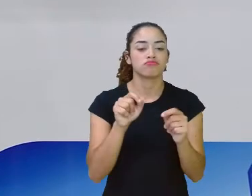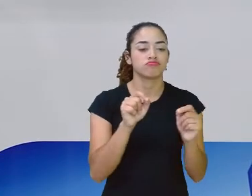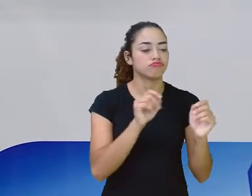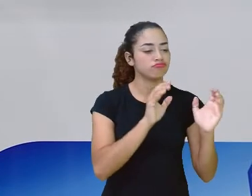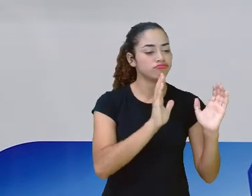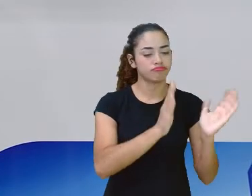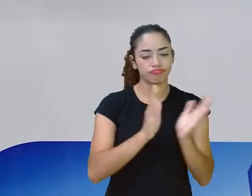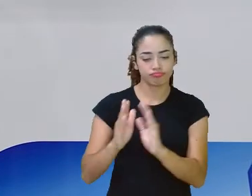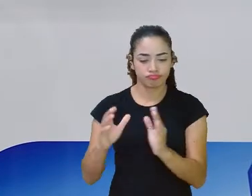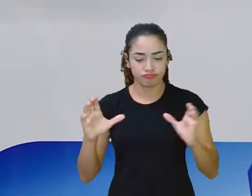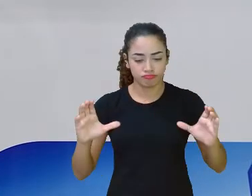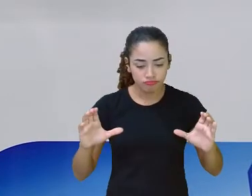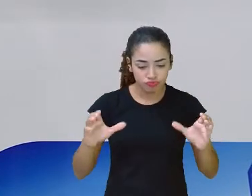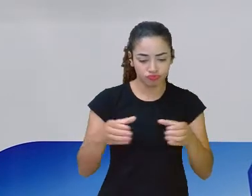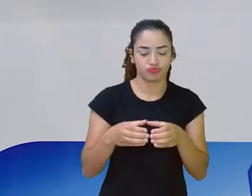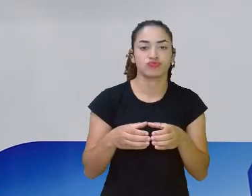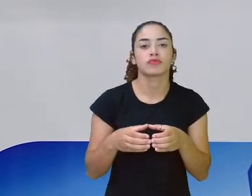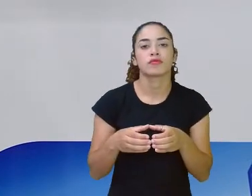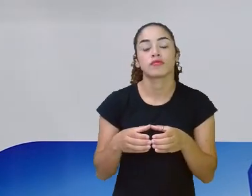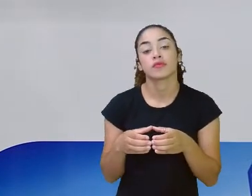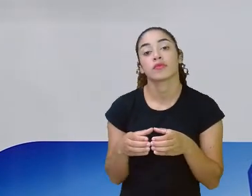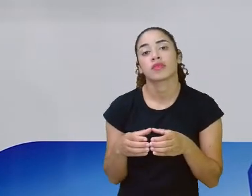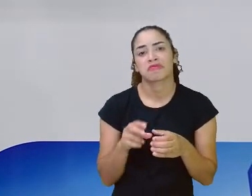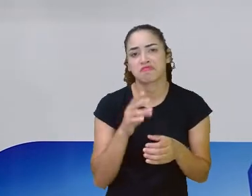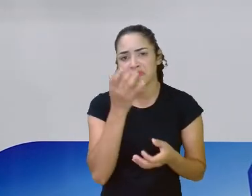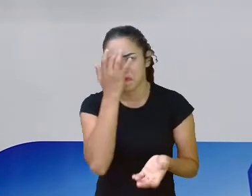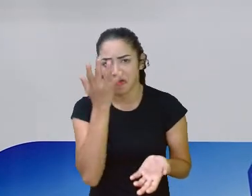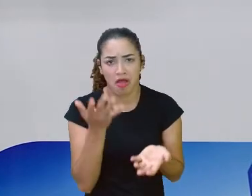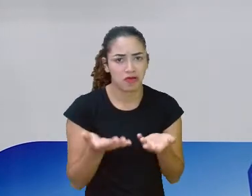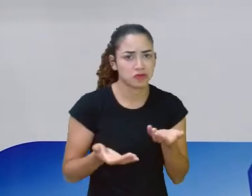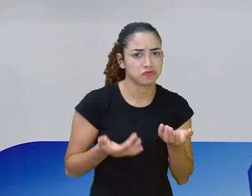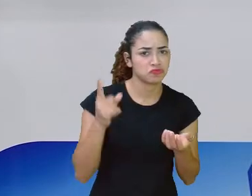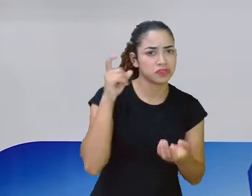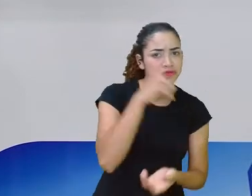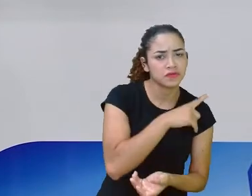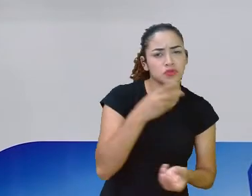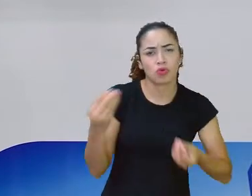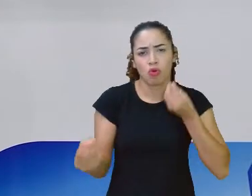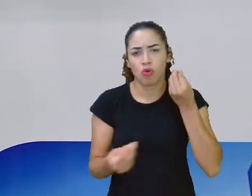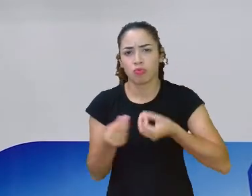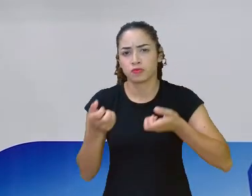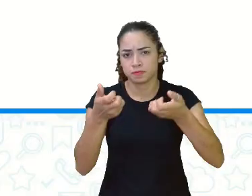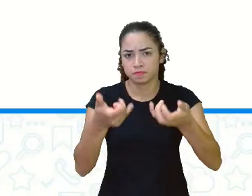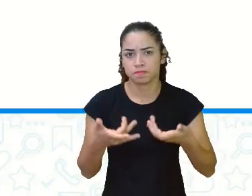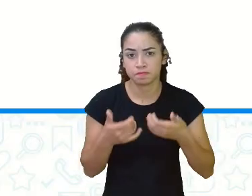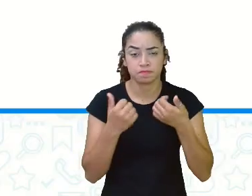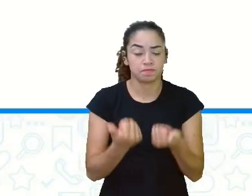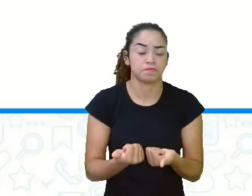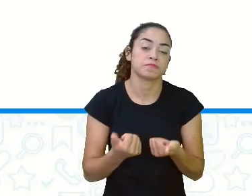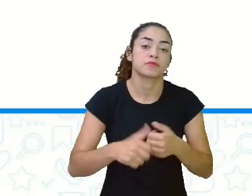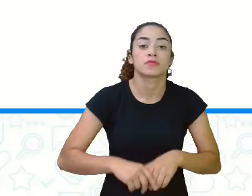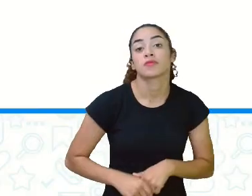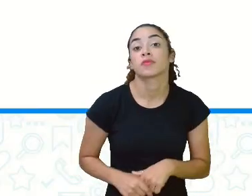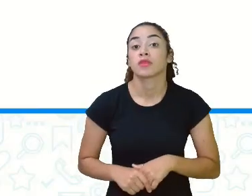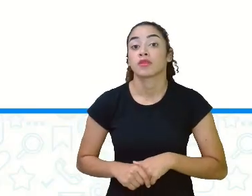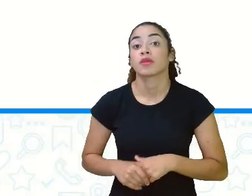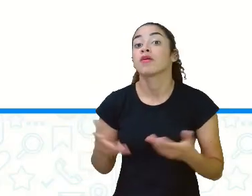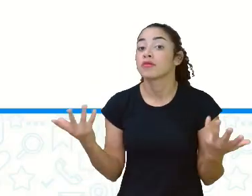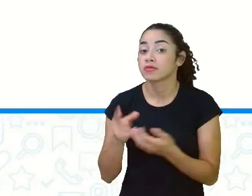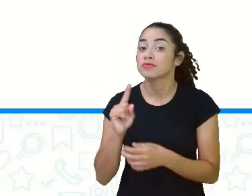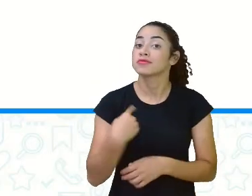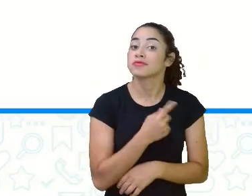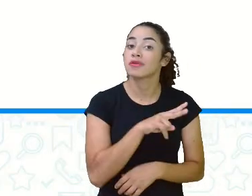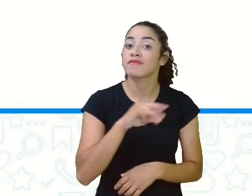estão conseguindo acompanhar? Tá fácil ou difícil esses probleminhas? Contem aí para mim. Então, ali, ó, a gente agora vai